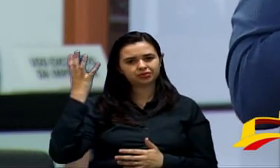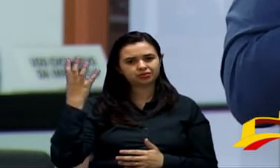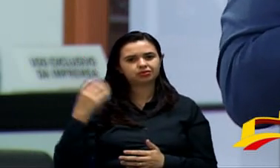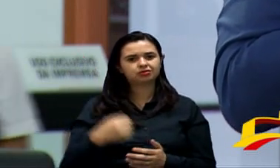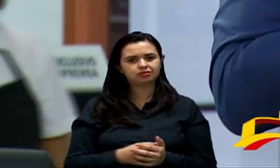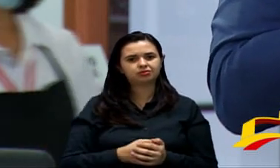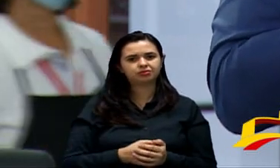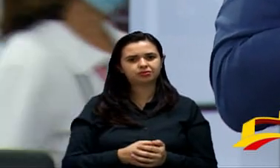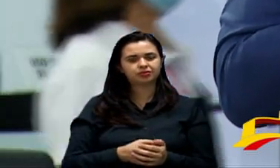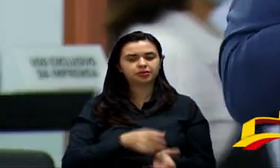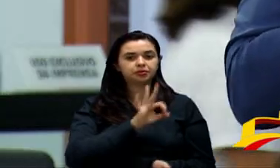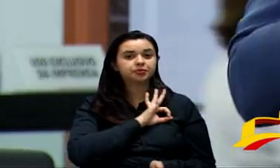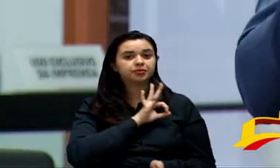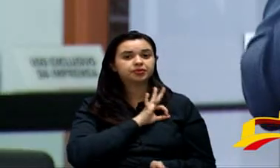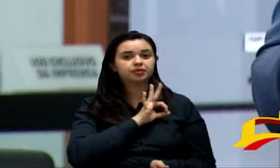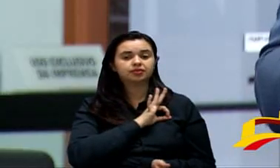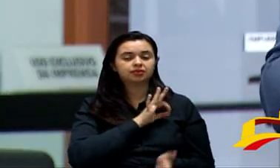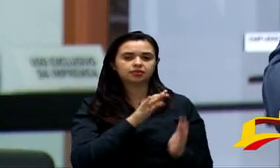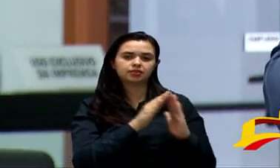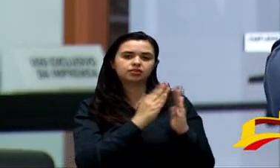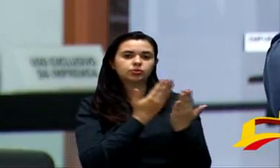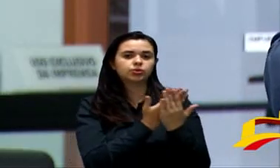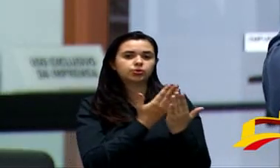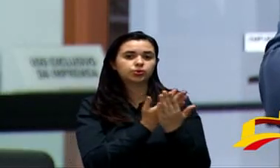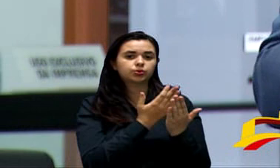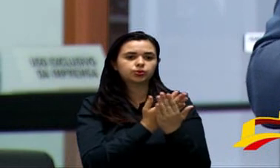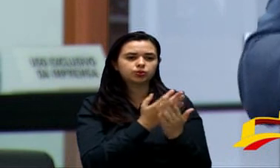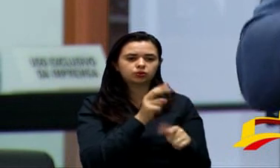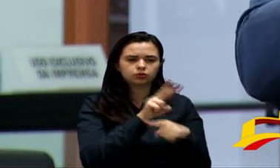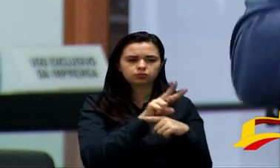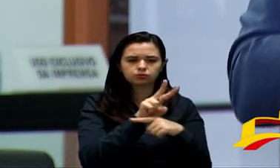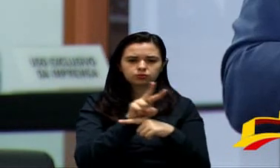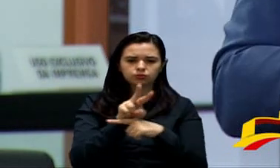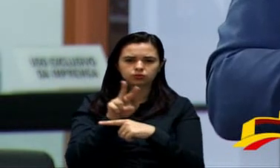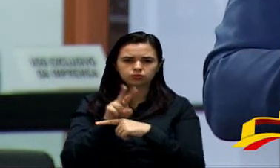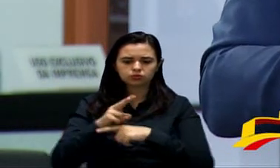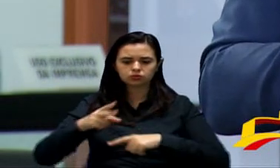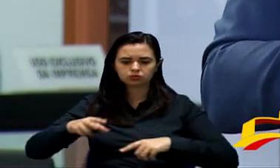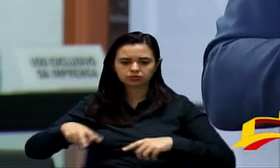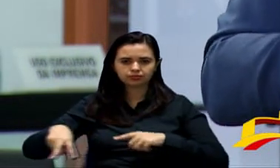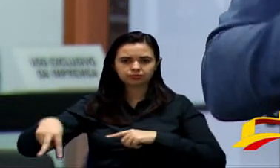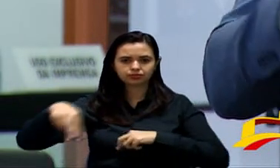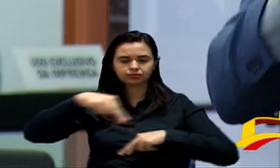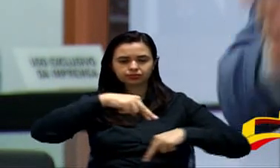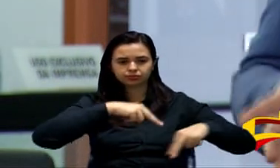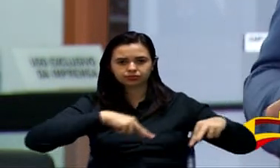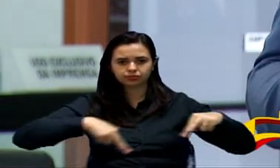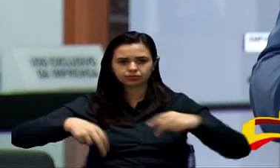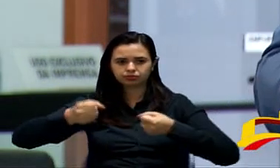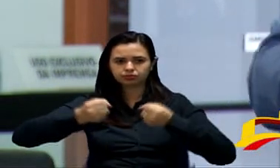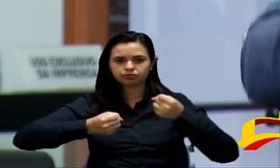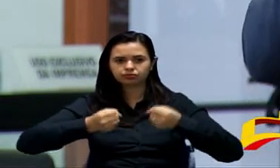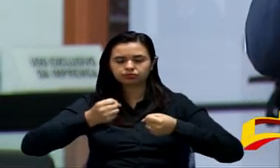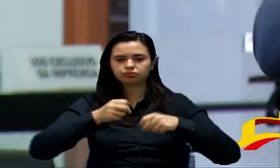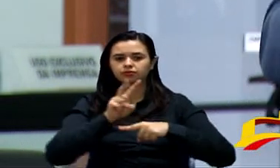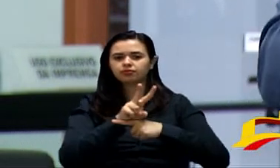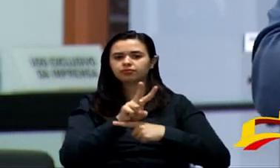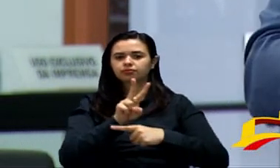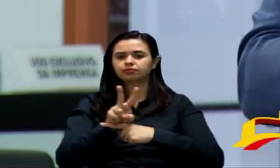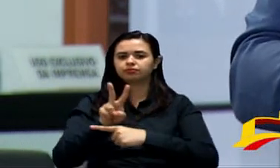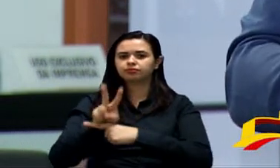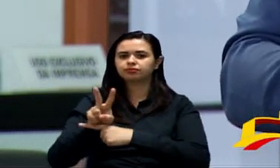criança, vai a senhorinha, a avó, porque o pai e a mãe estão trabalhando, e a ronda escolar está ali para colocar o respeito, para